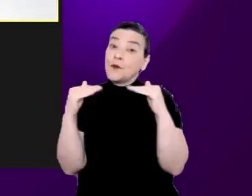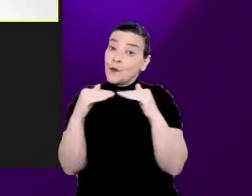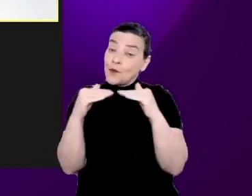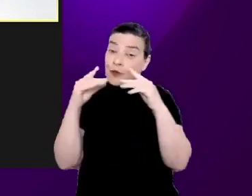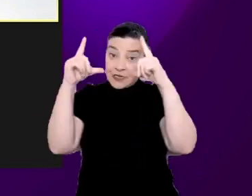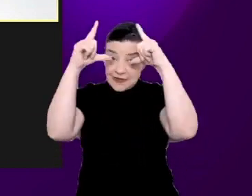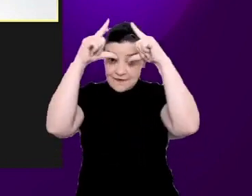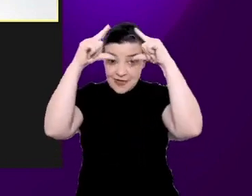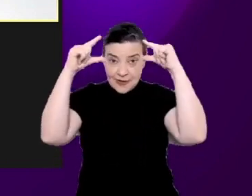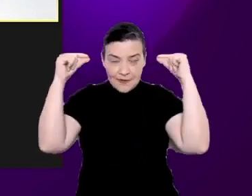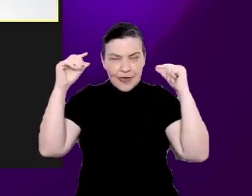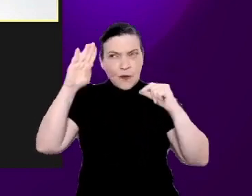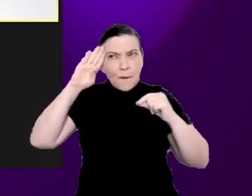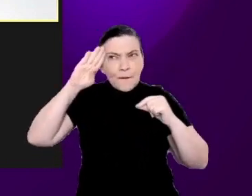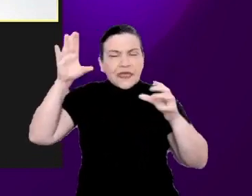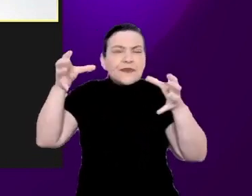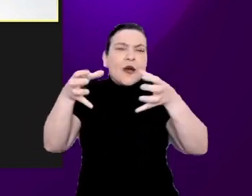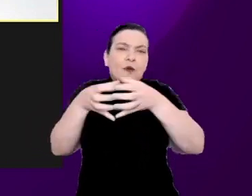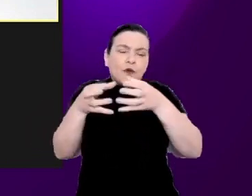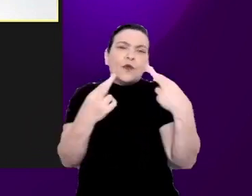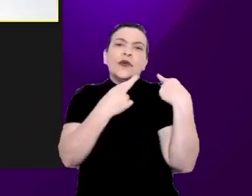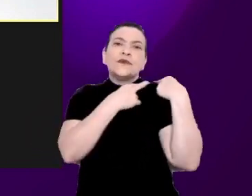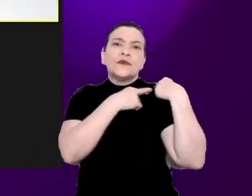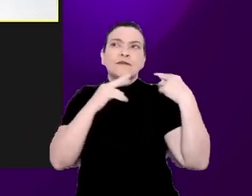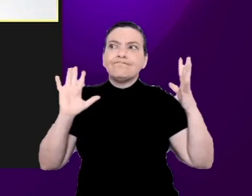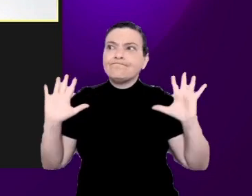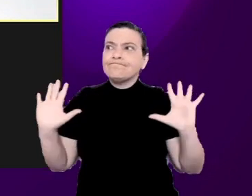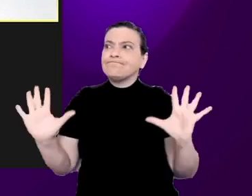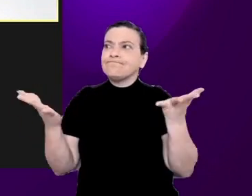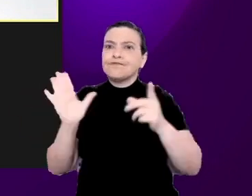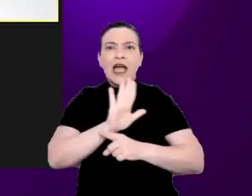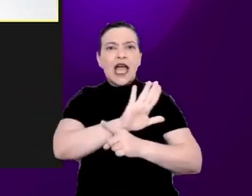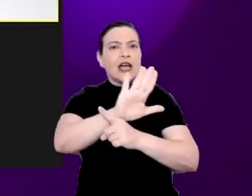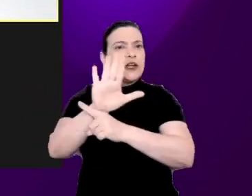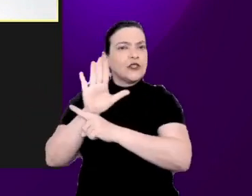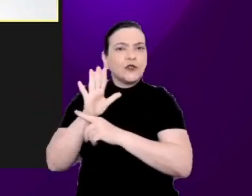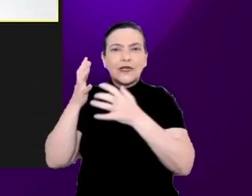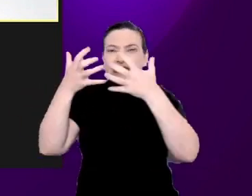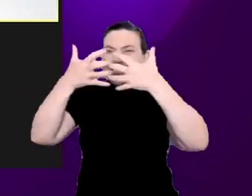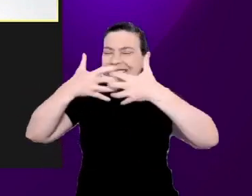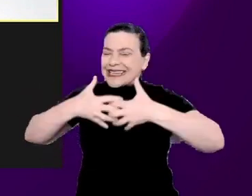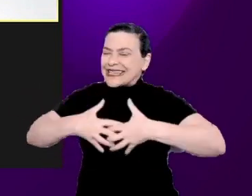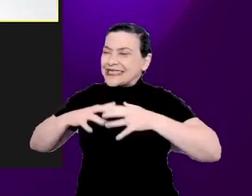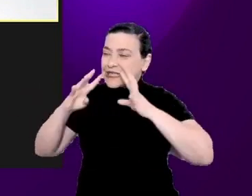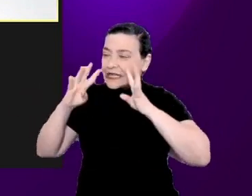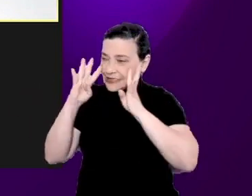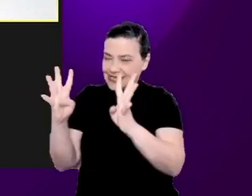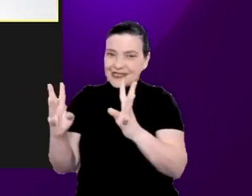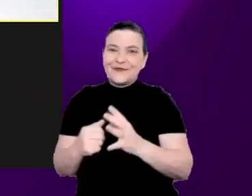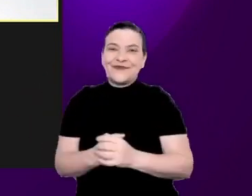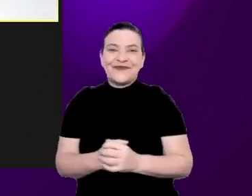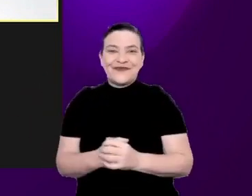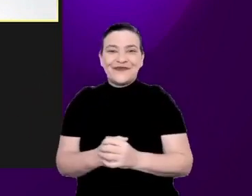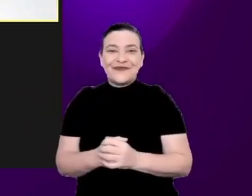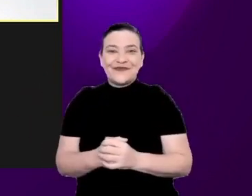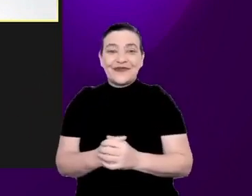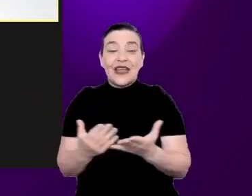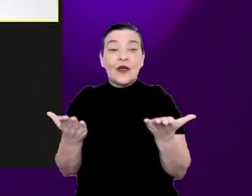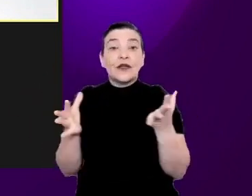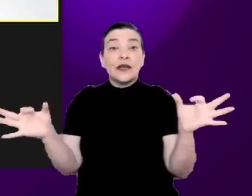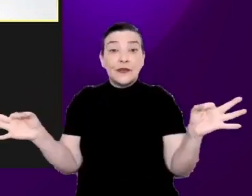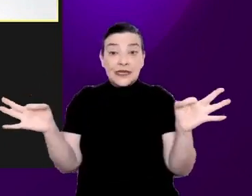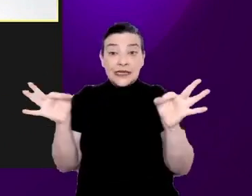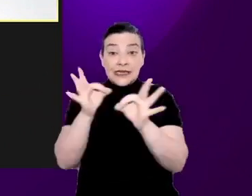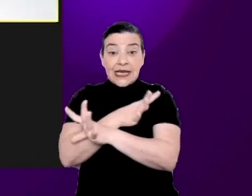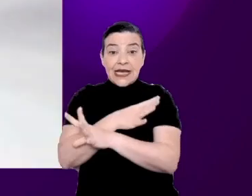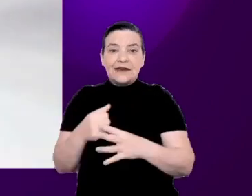grande propulsor dessa integração do cuidado, né? Para a gente se encerrar, então, essa